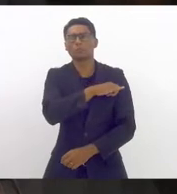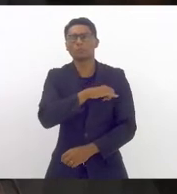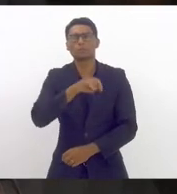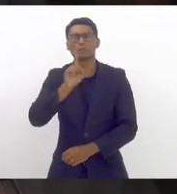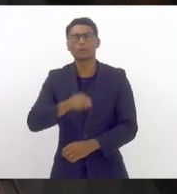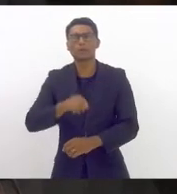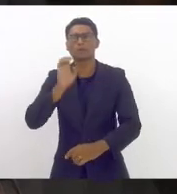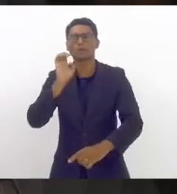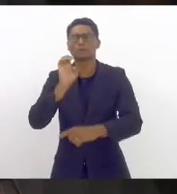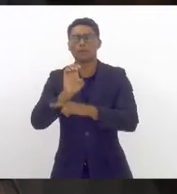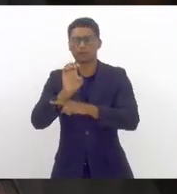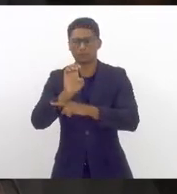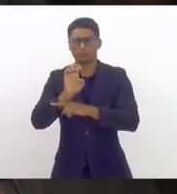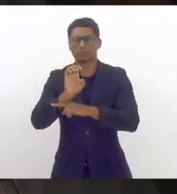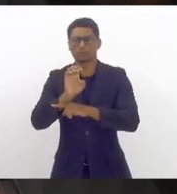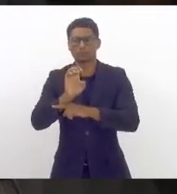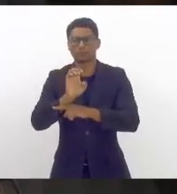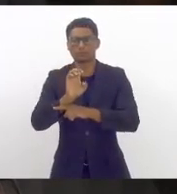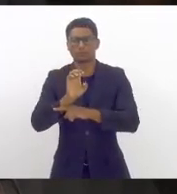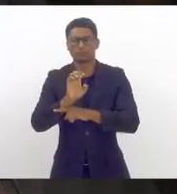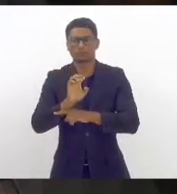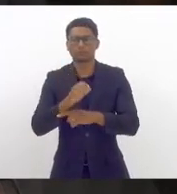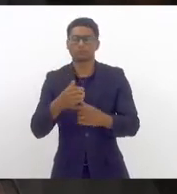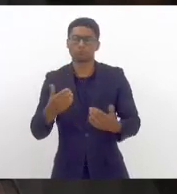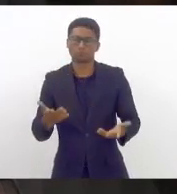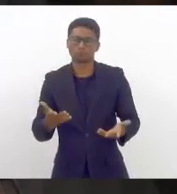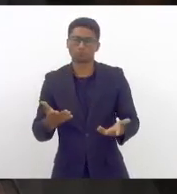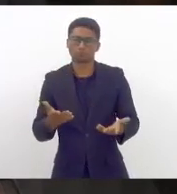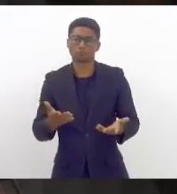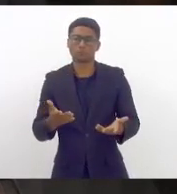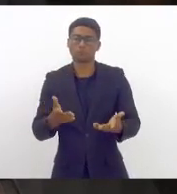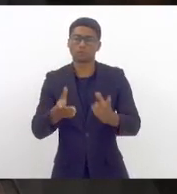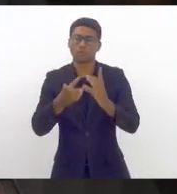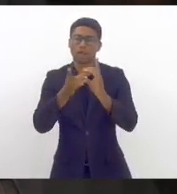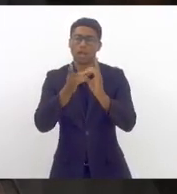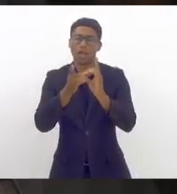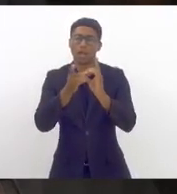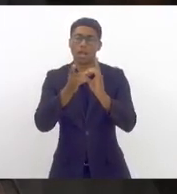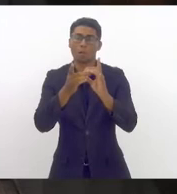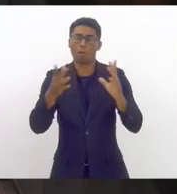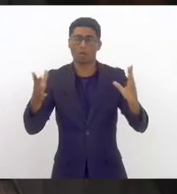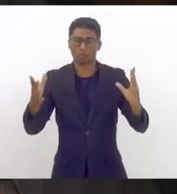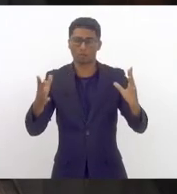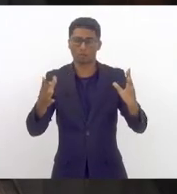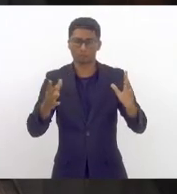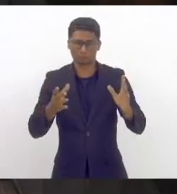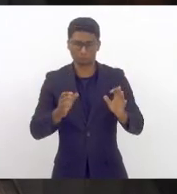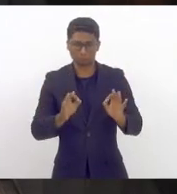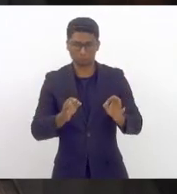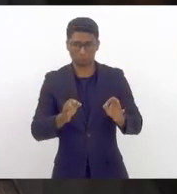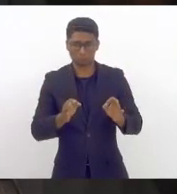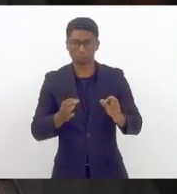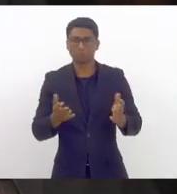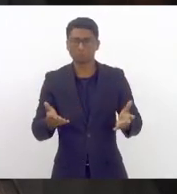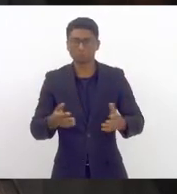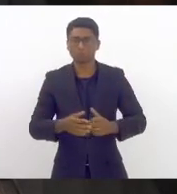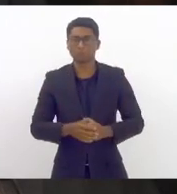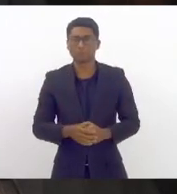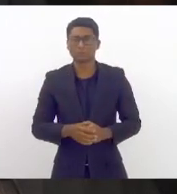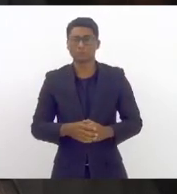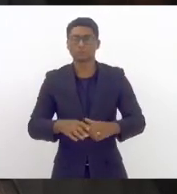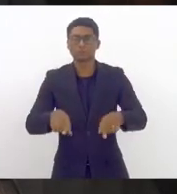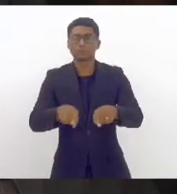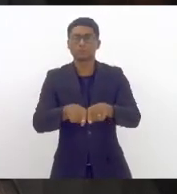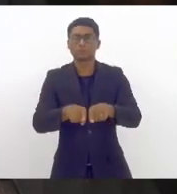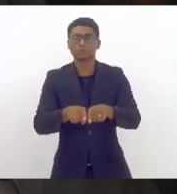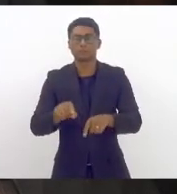república um estado democrático de direito e que isso constitui-se um pacto